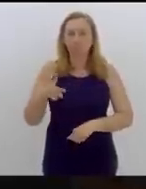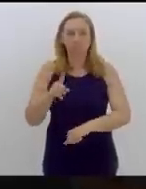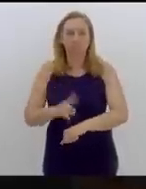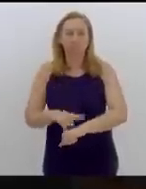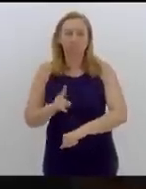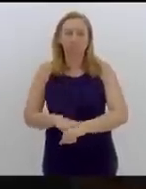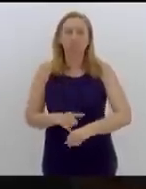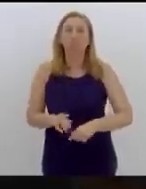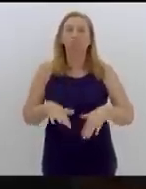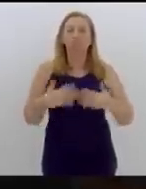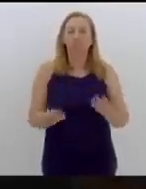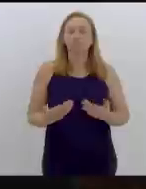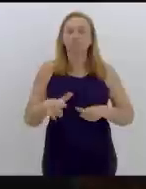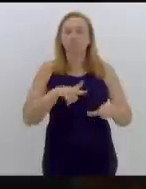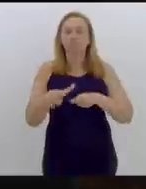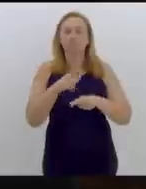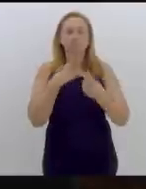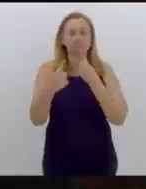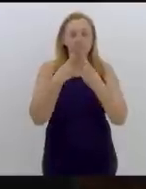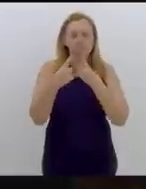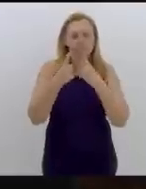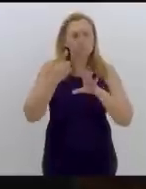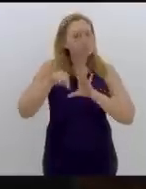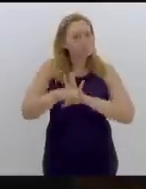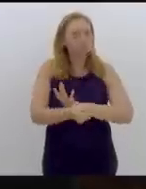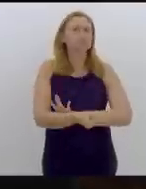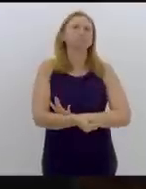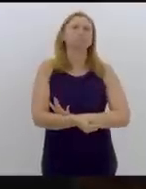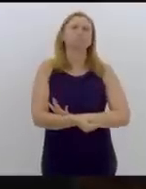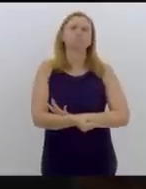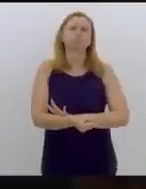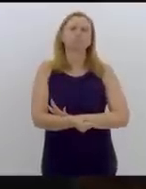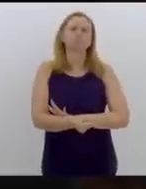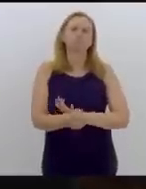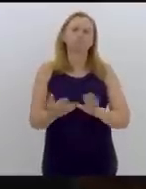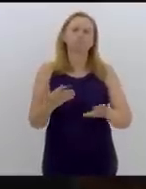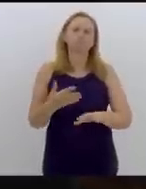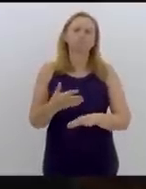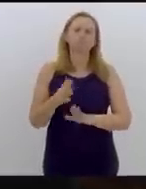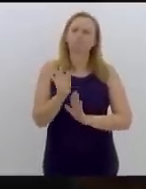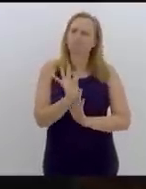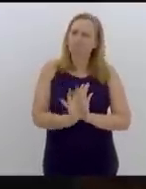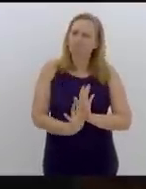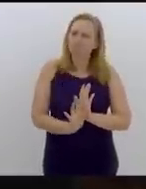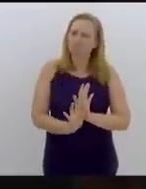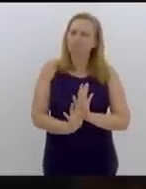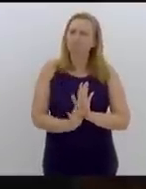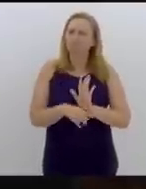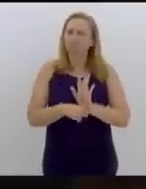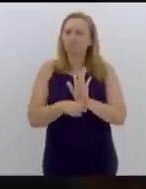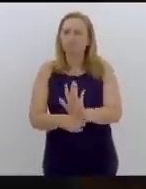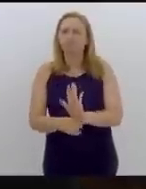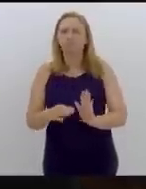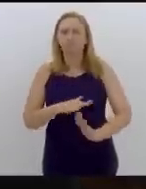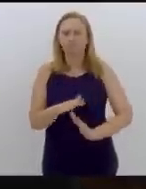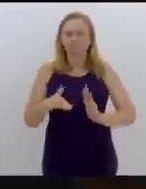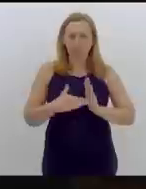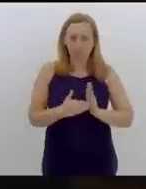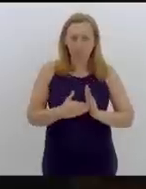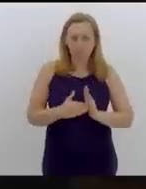então é um trabalho de diálogo diálogo profundo nós chegamos num texto que atendia a todos